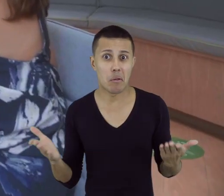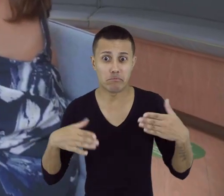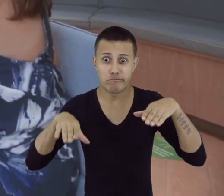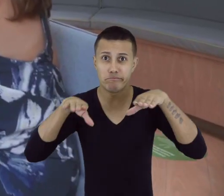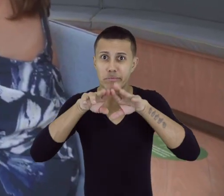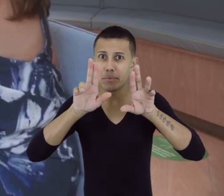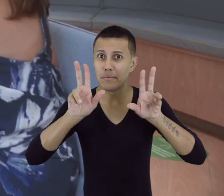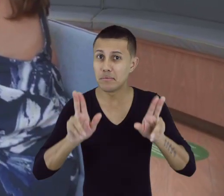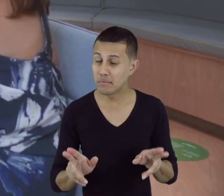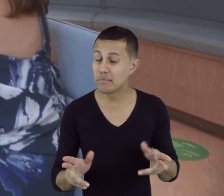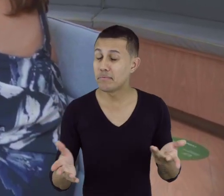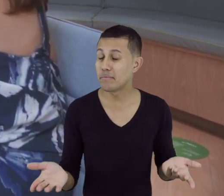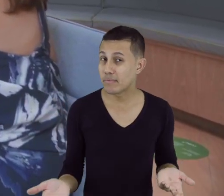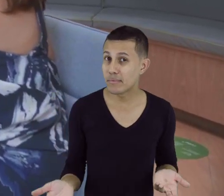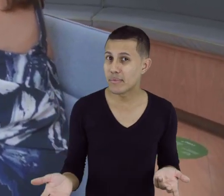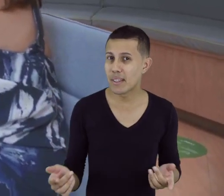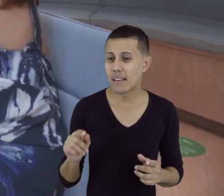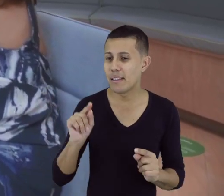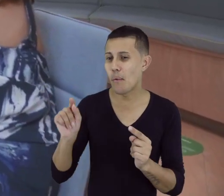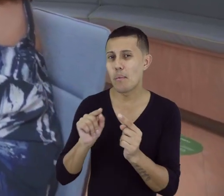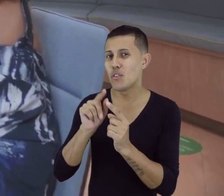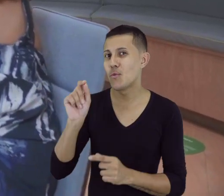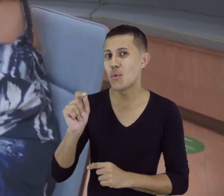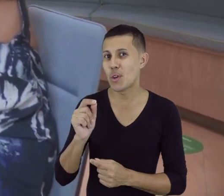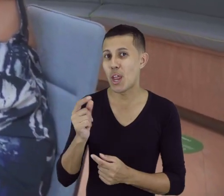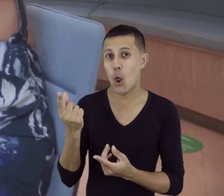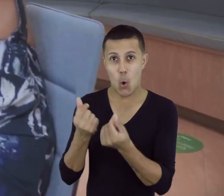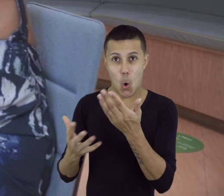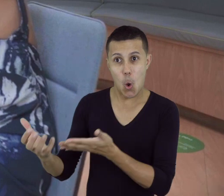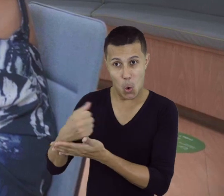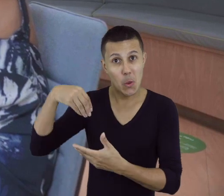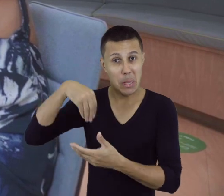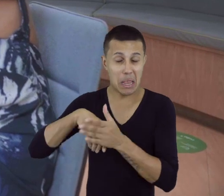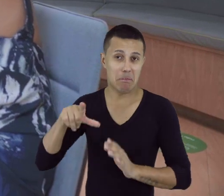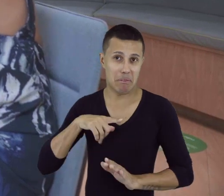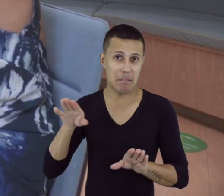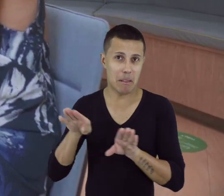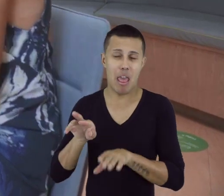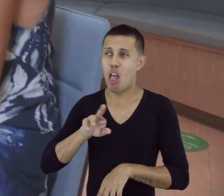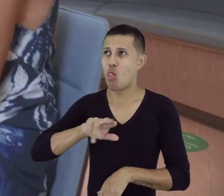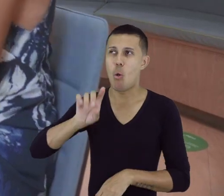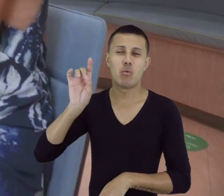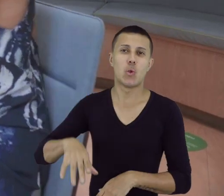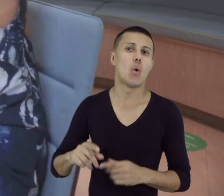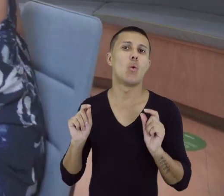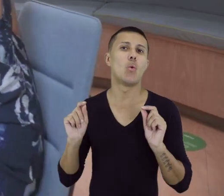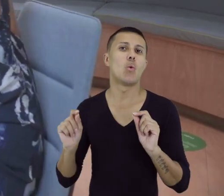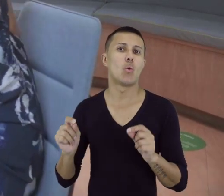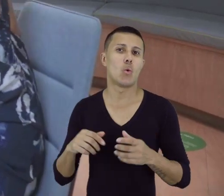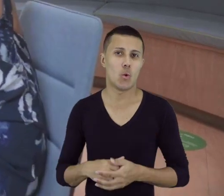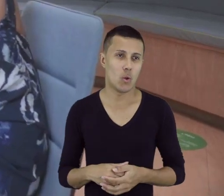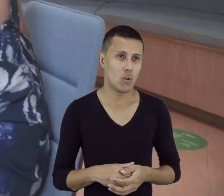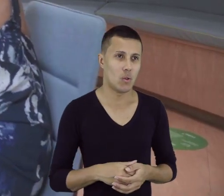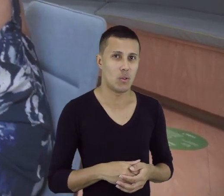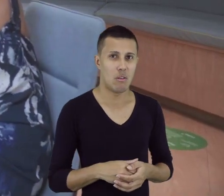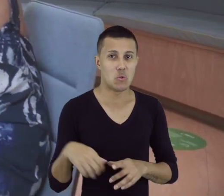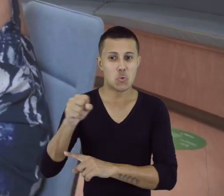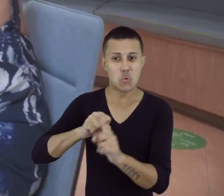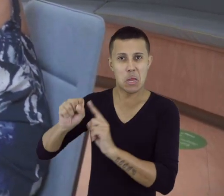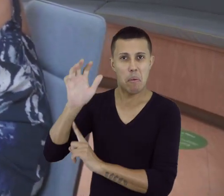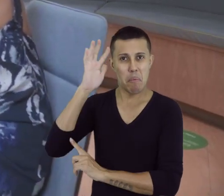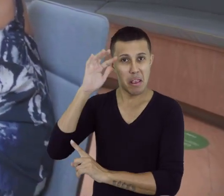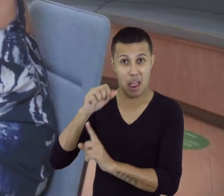Acho que esse o item, lucro, precisa estar na equação. Não dá para ser só